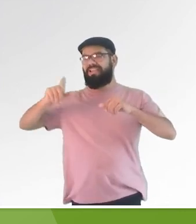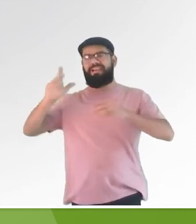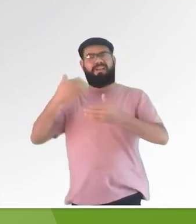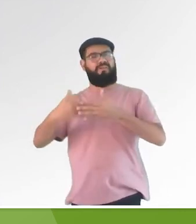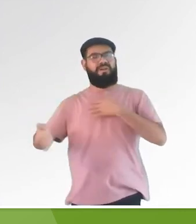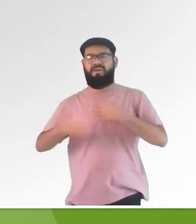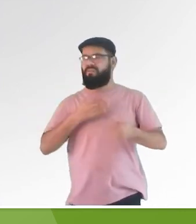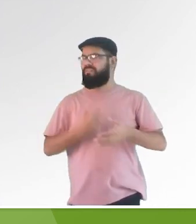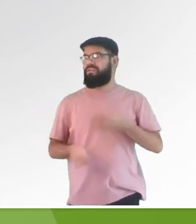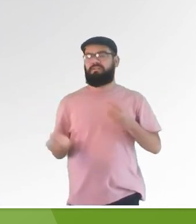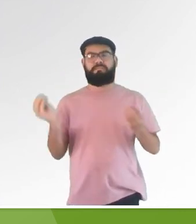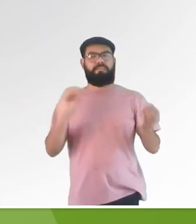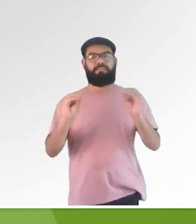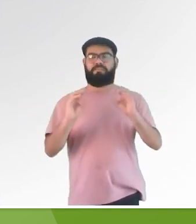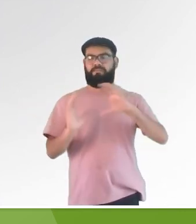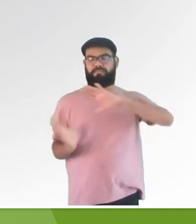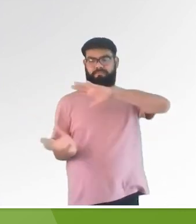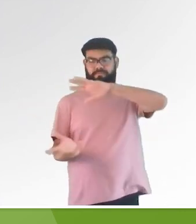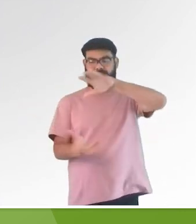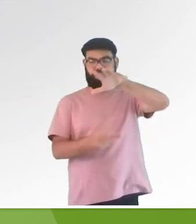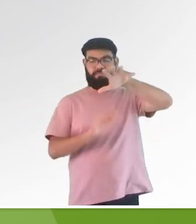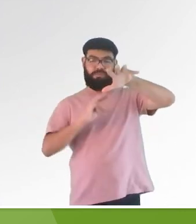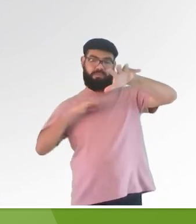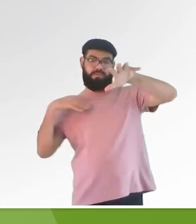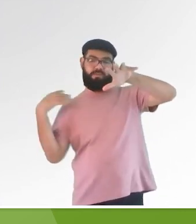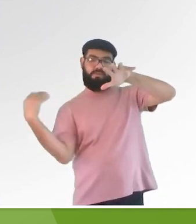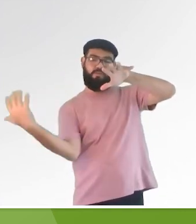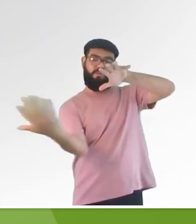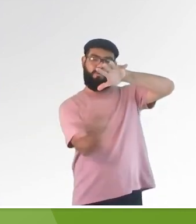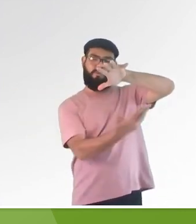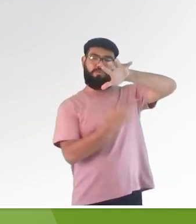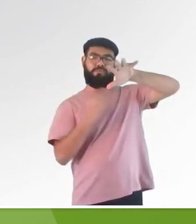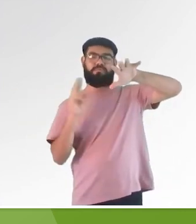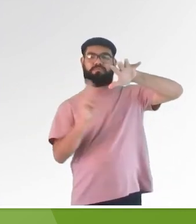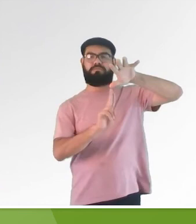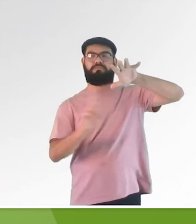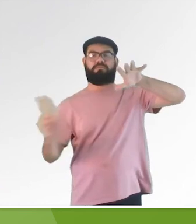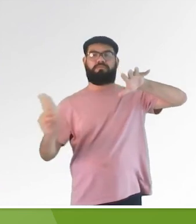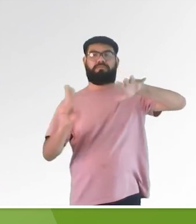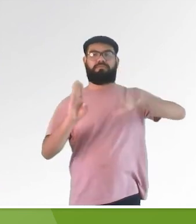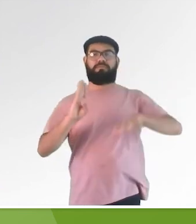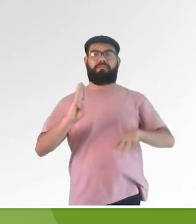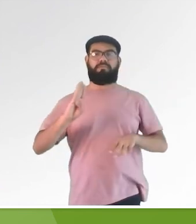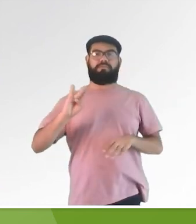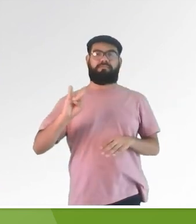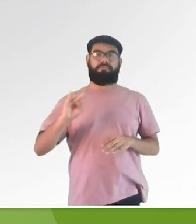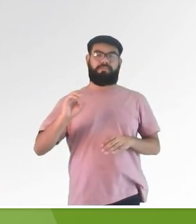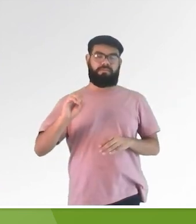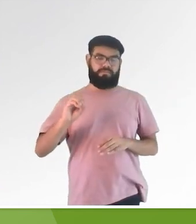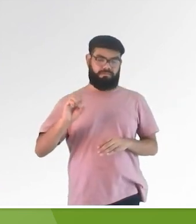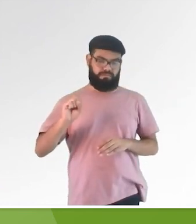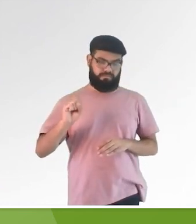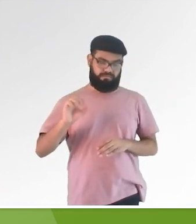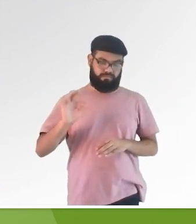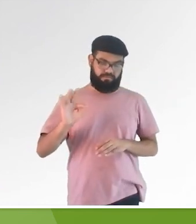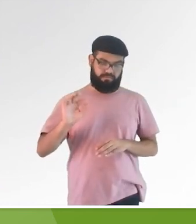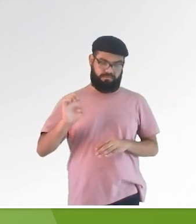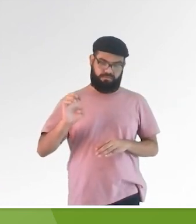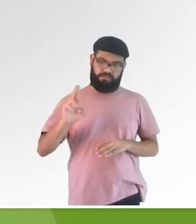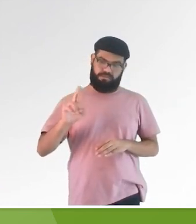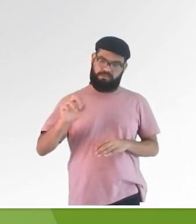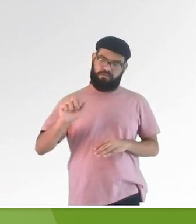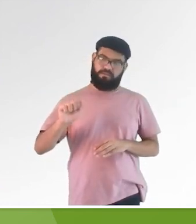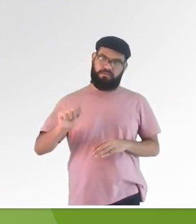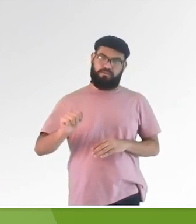aquático, onde for o conjunto de todos eles, se a gente puder ali, né, englobar, juntar, nós dizemos que estamos